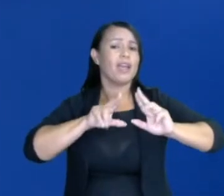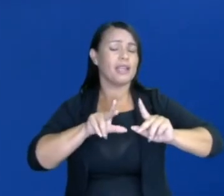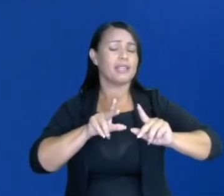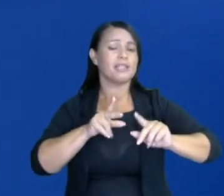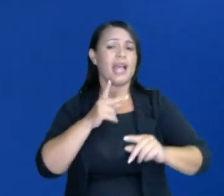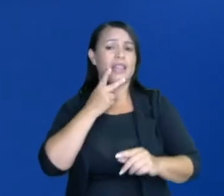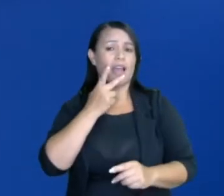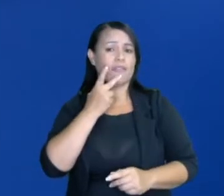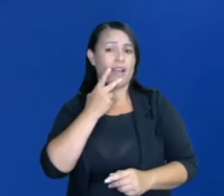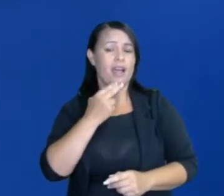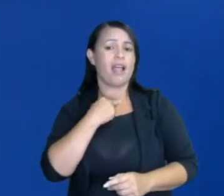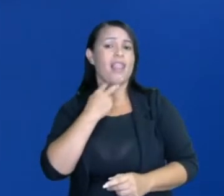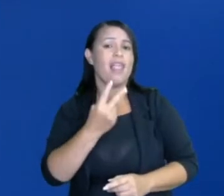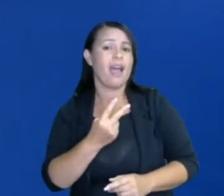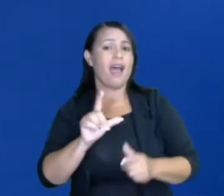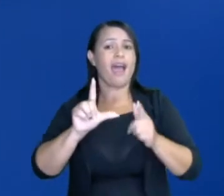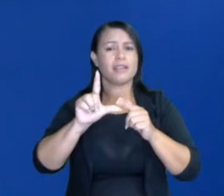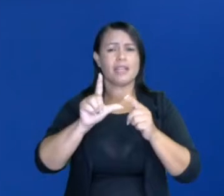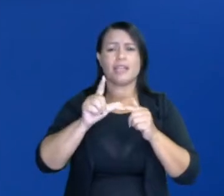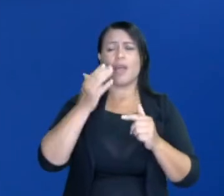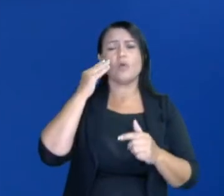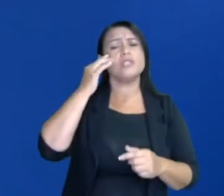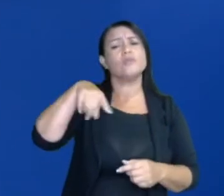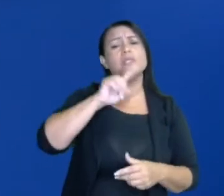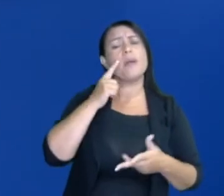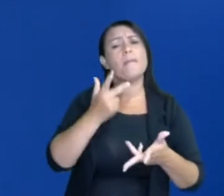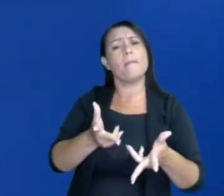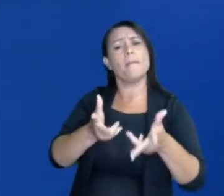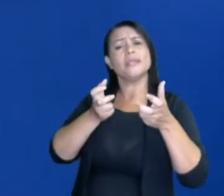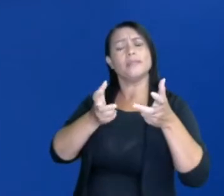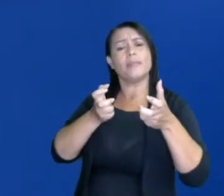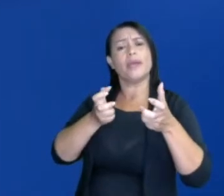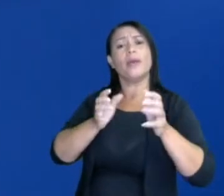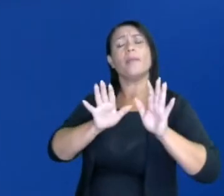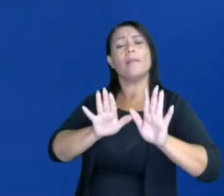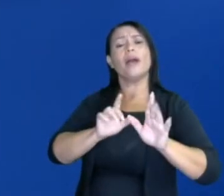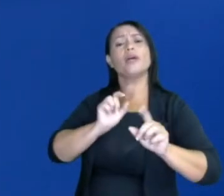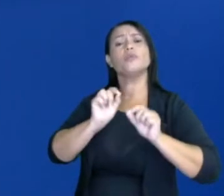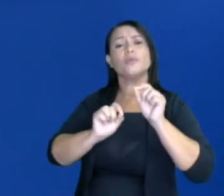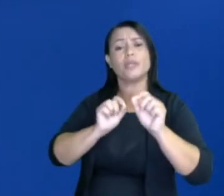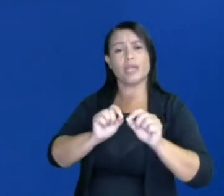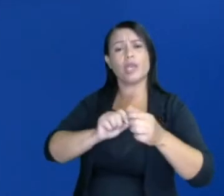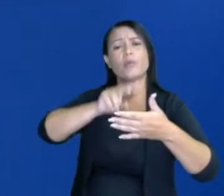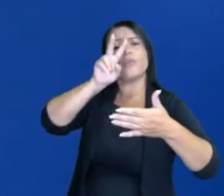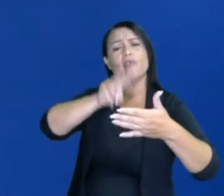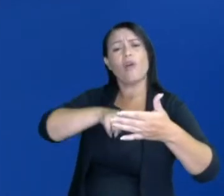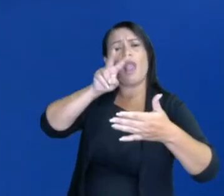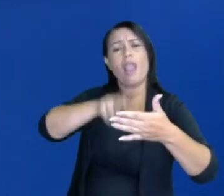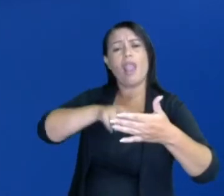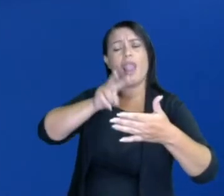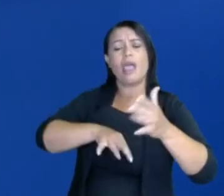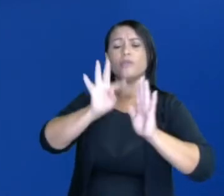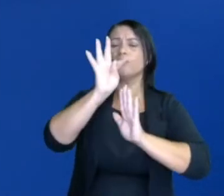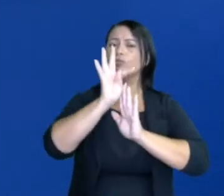de pronúncia das letras. Eu não sei se vocês perceberam, mas à medida que eu vou lendo o texto, a gente vê que